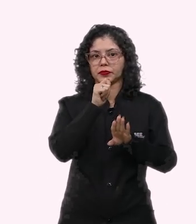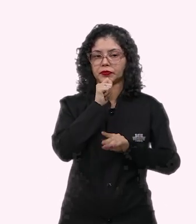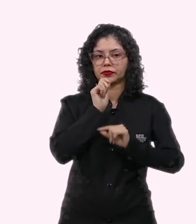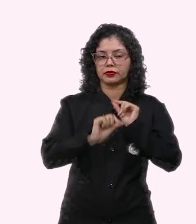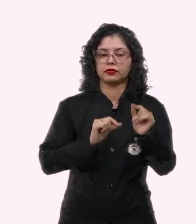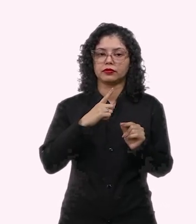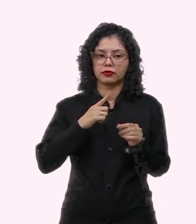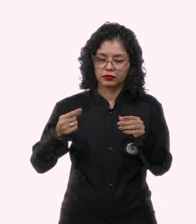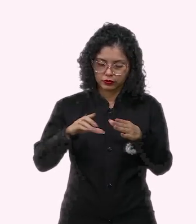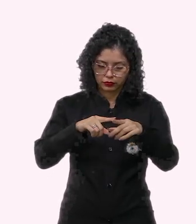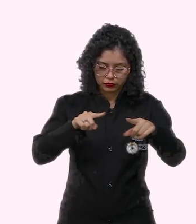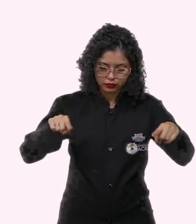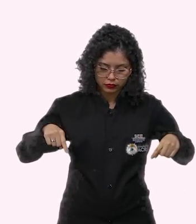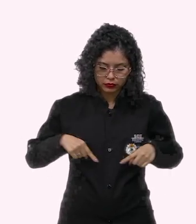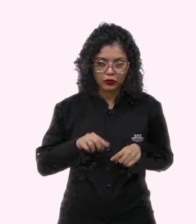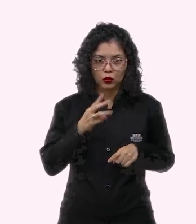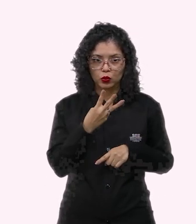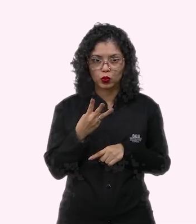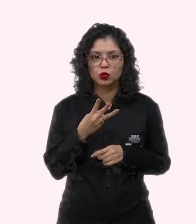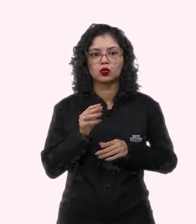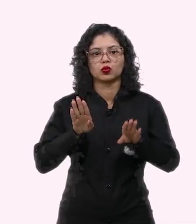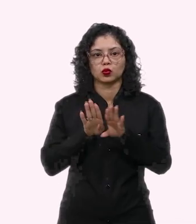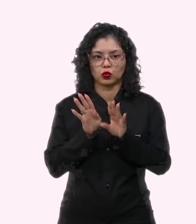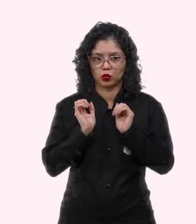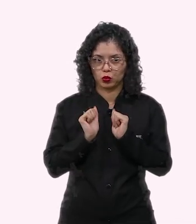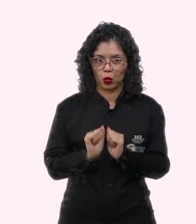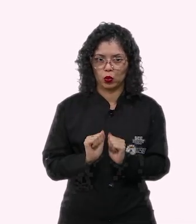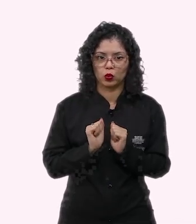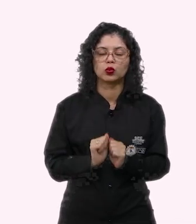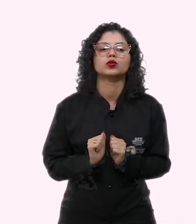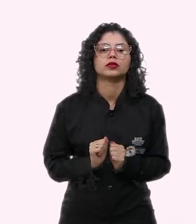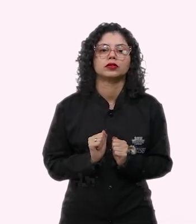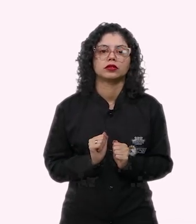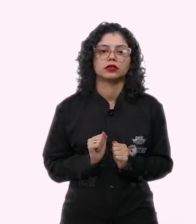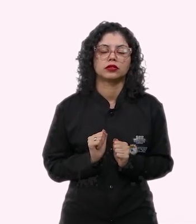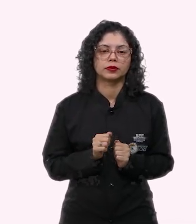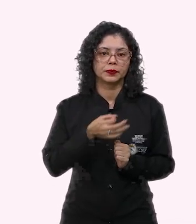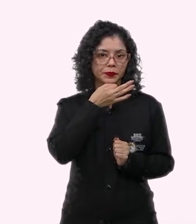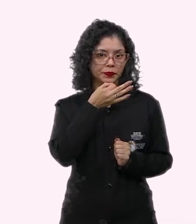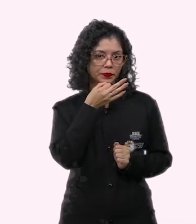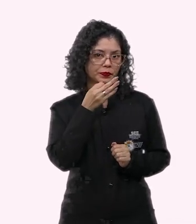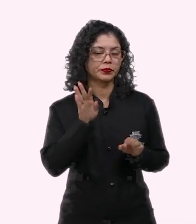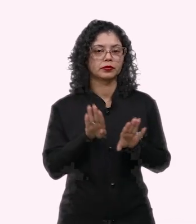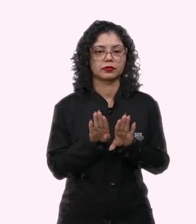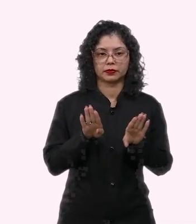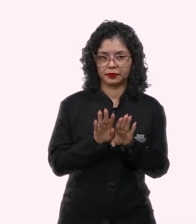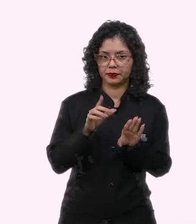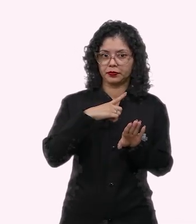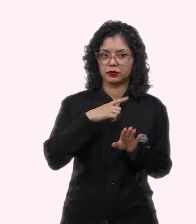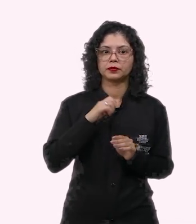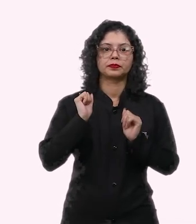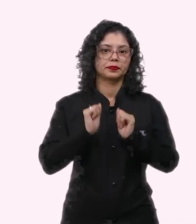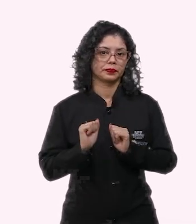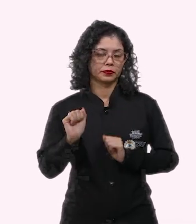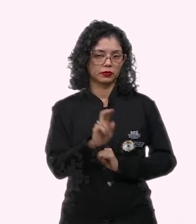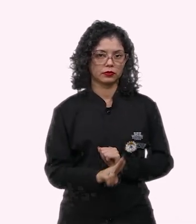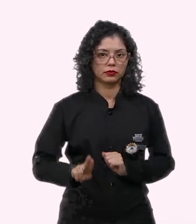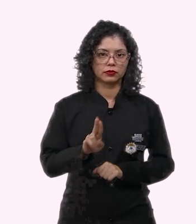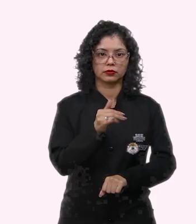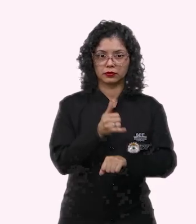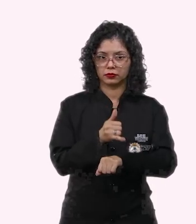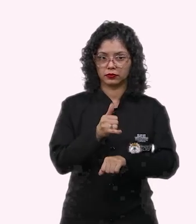têm ali um fundo triplo, que pode ser uma excelente opção. A gente também pode usar as panelas de